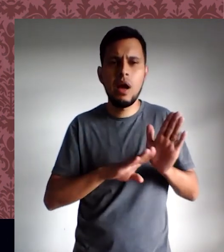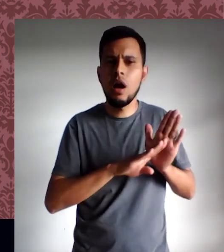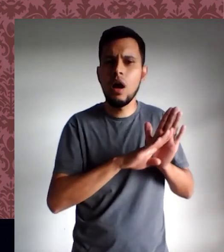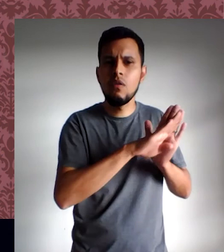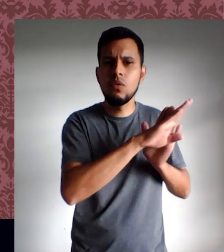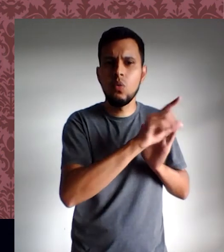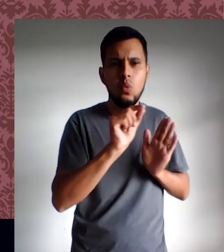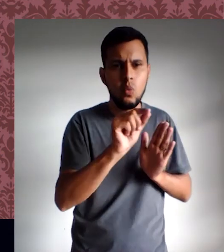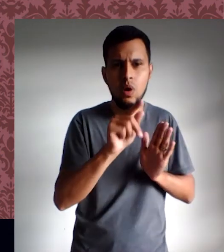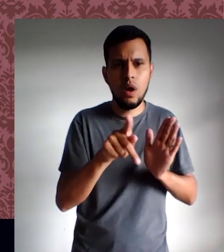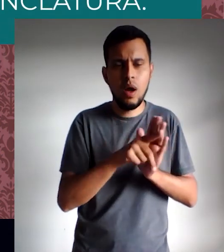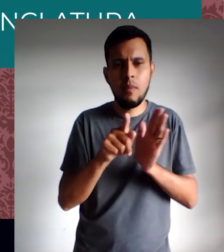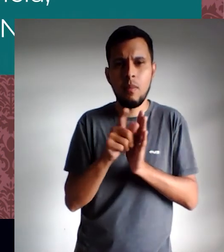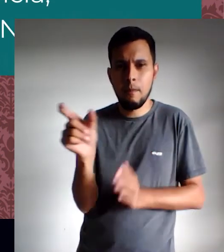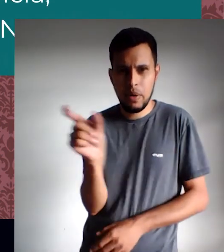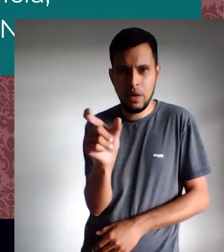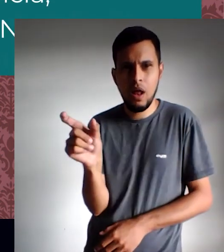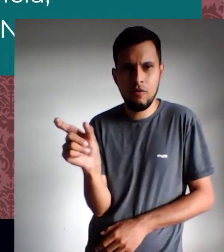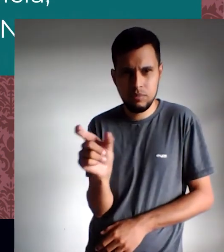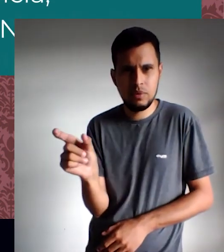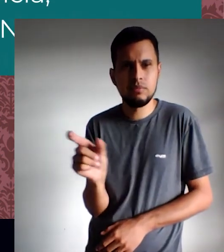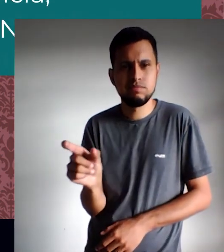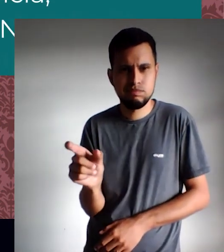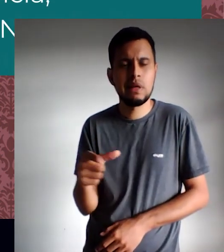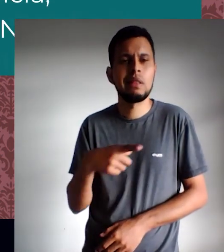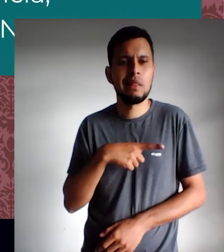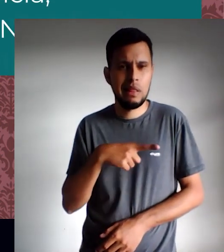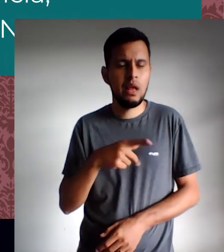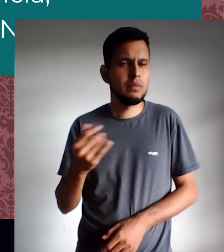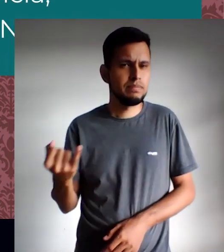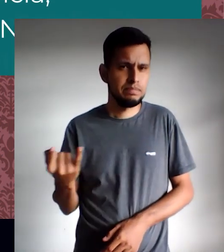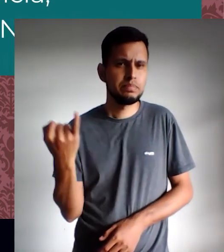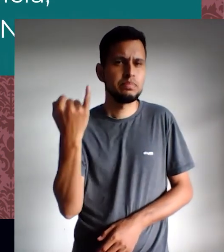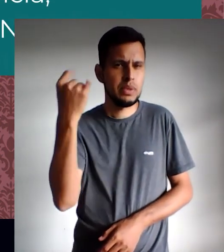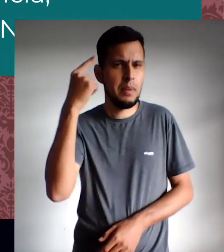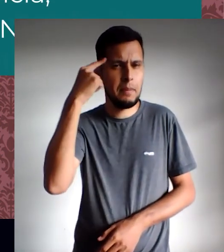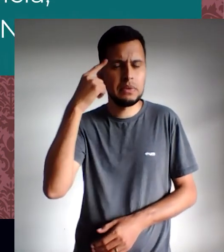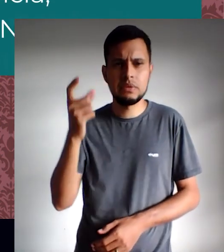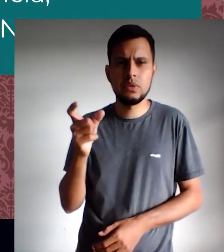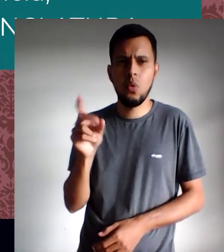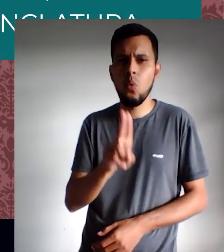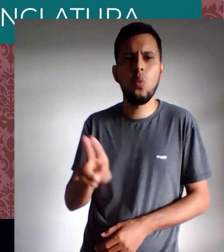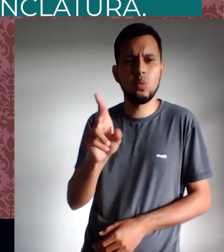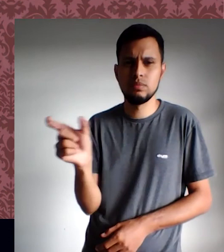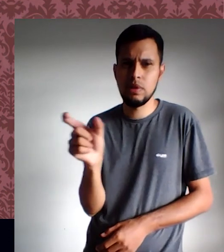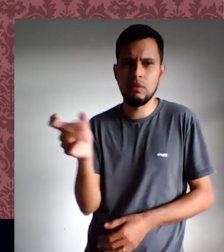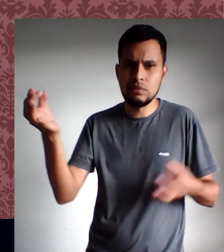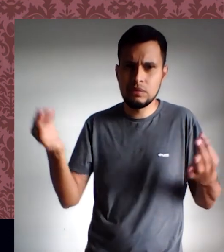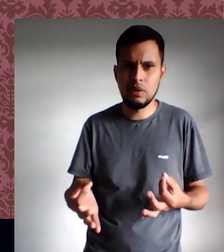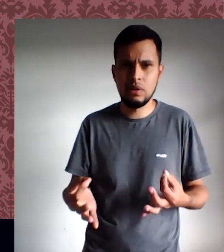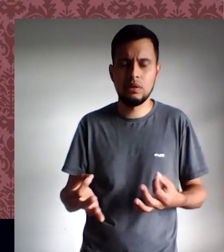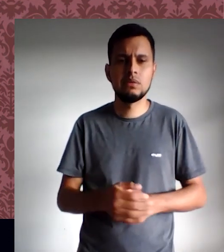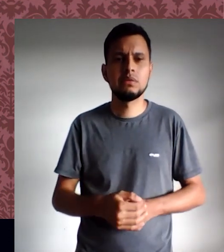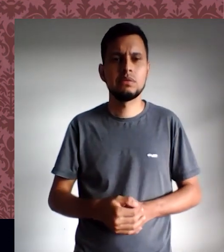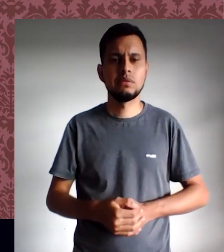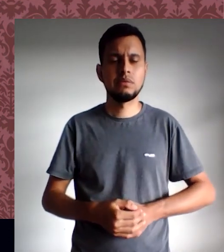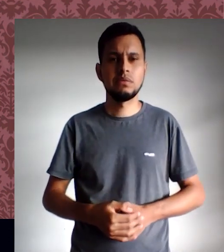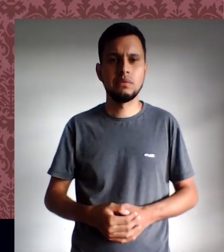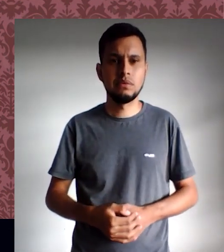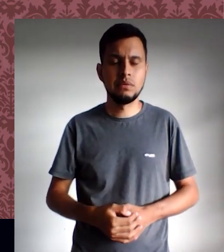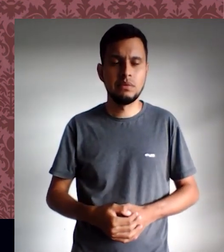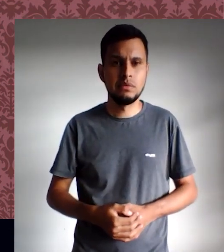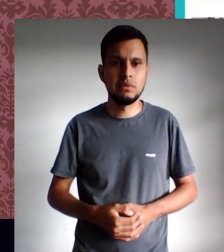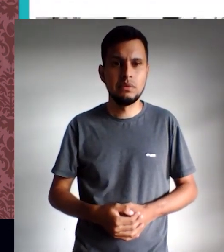questão de terminologias, né, que eu acho que é extremamente importante a gente usar as terminologias corretas.